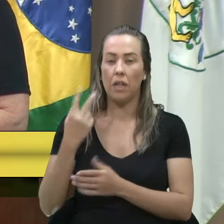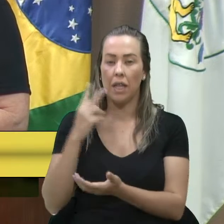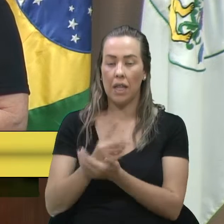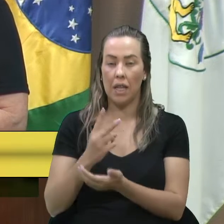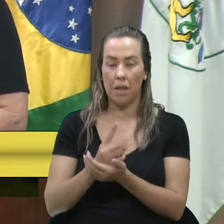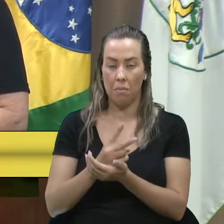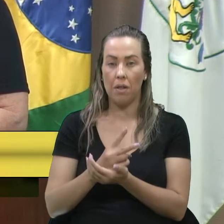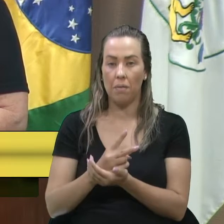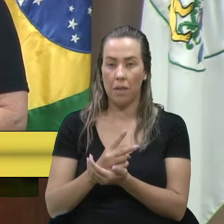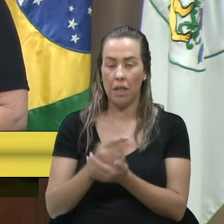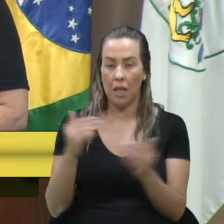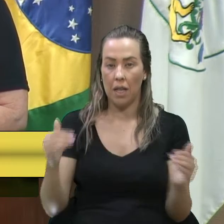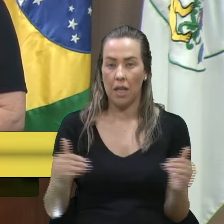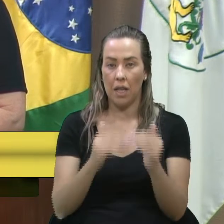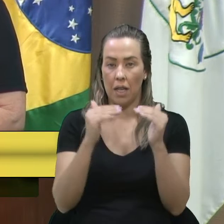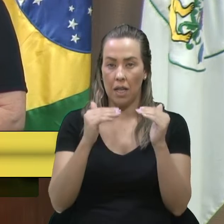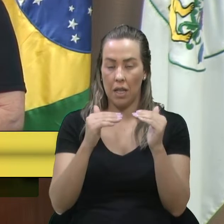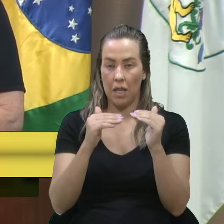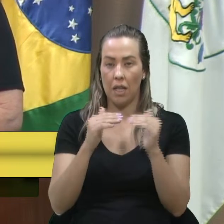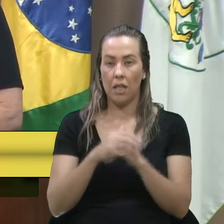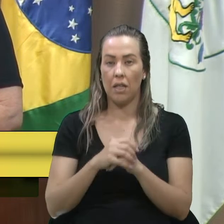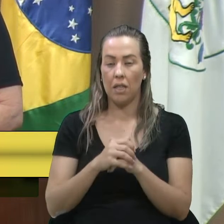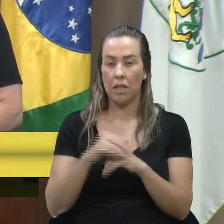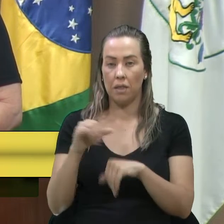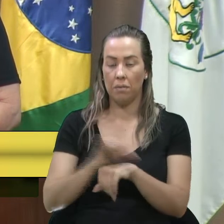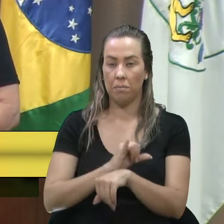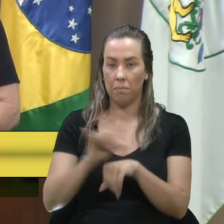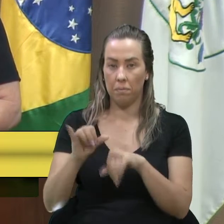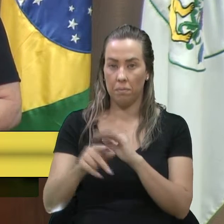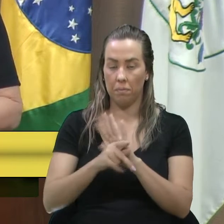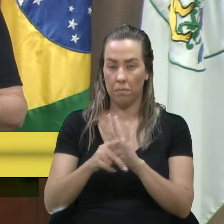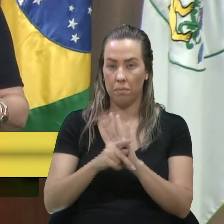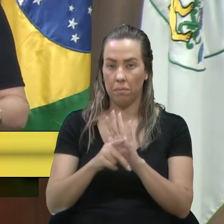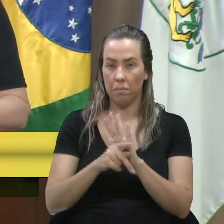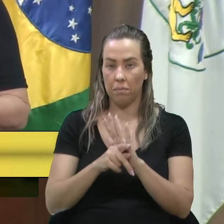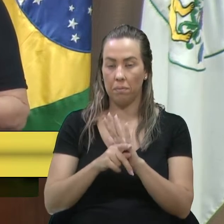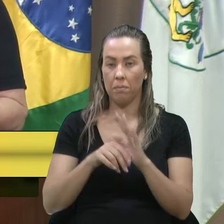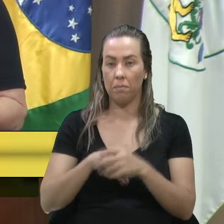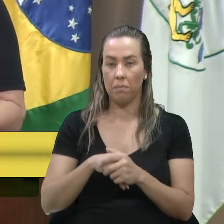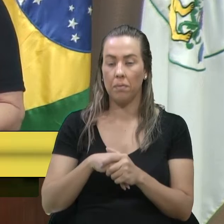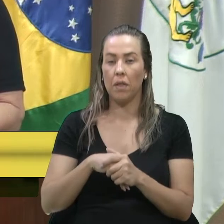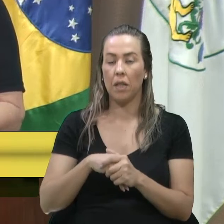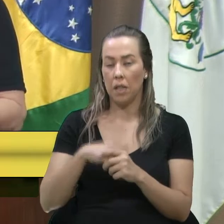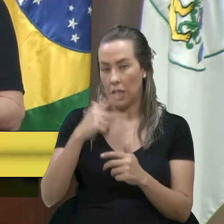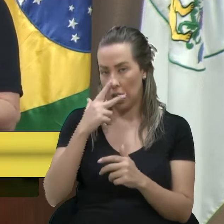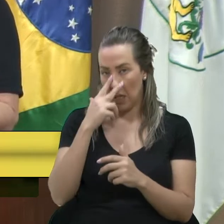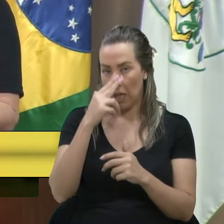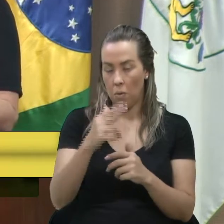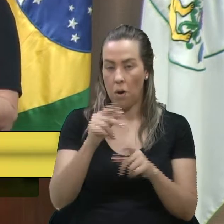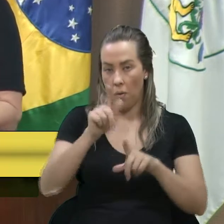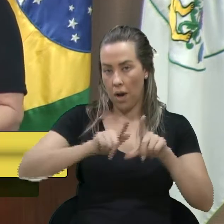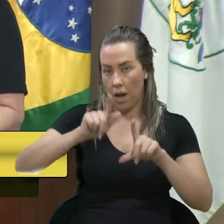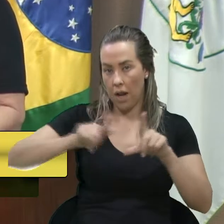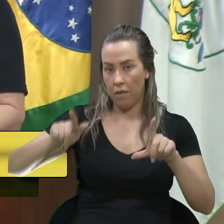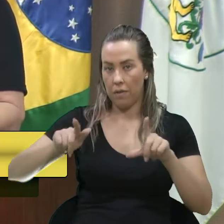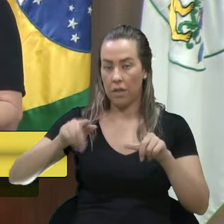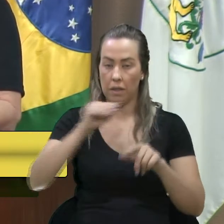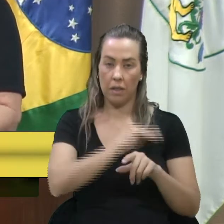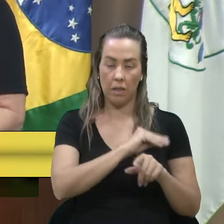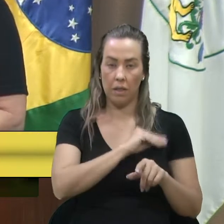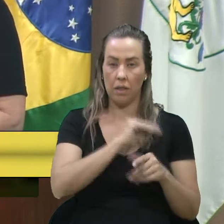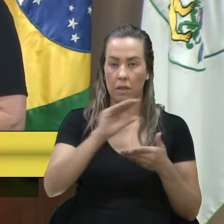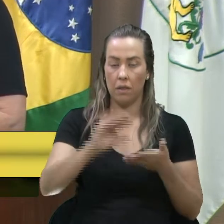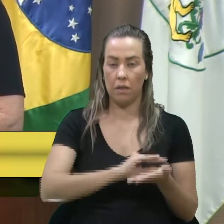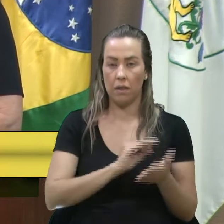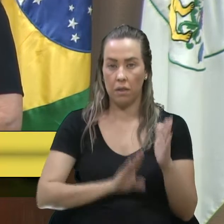mantém a mesma fórmula e os índices, a mesma fórmula de remuneração e